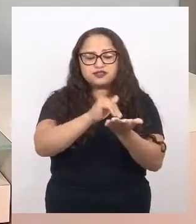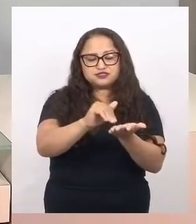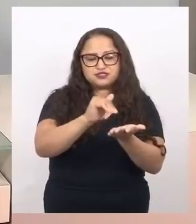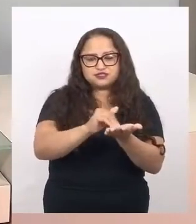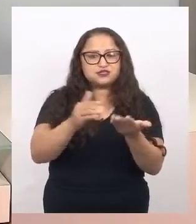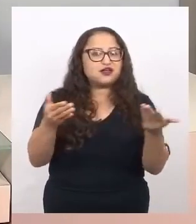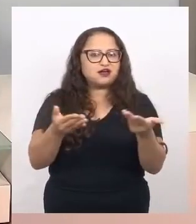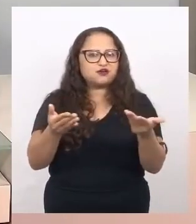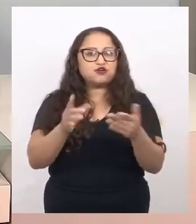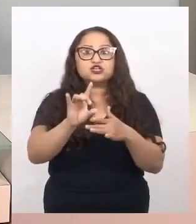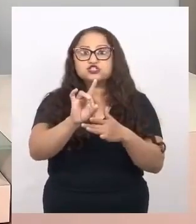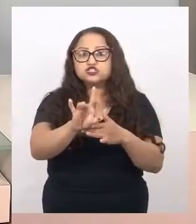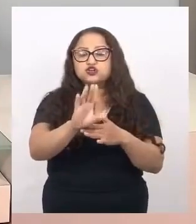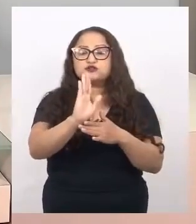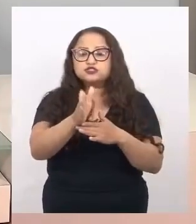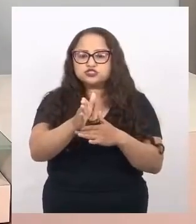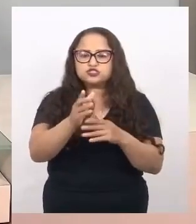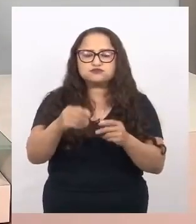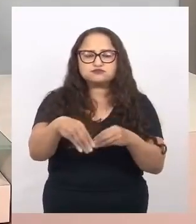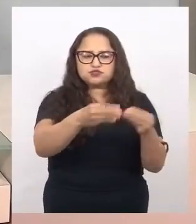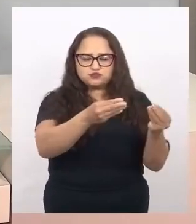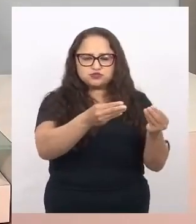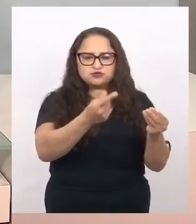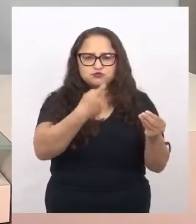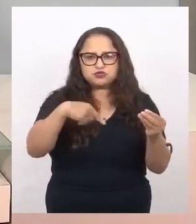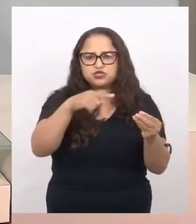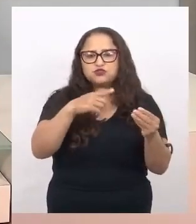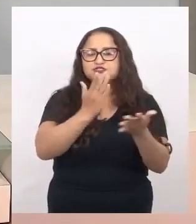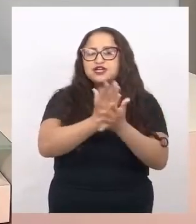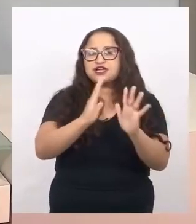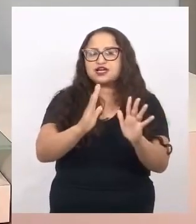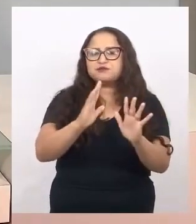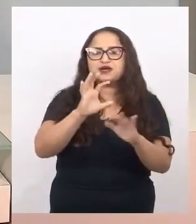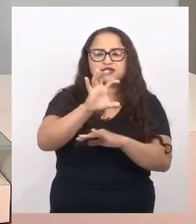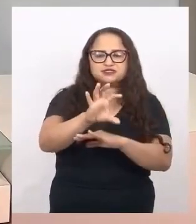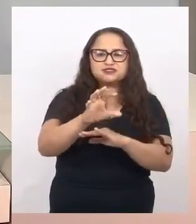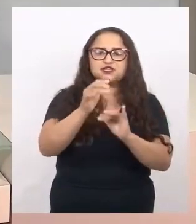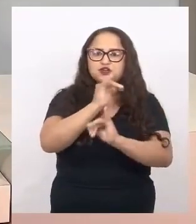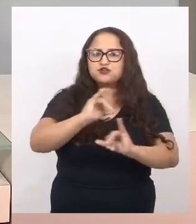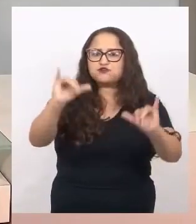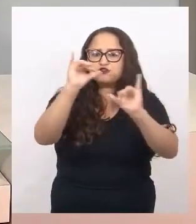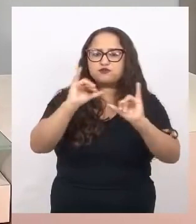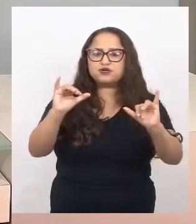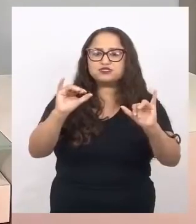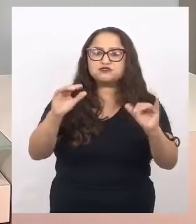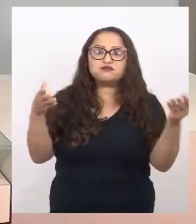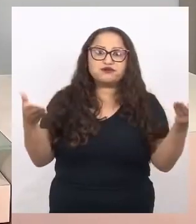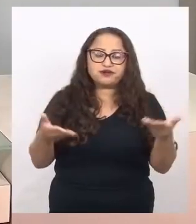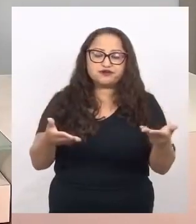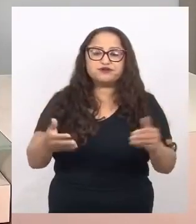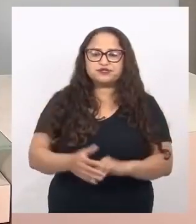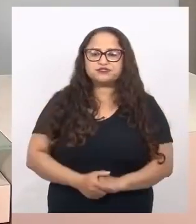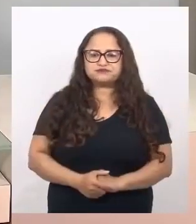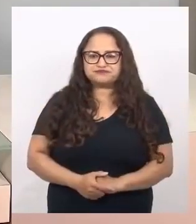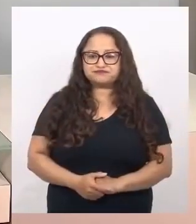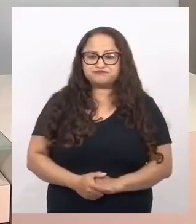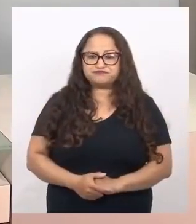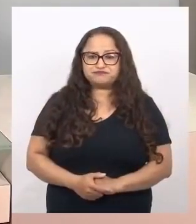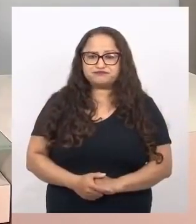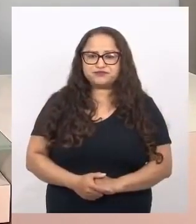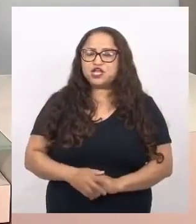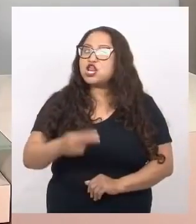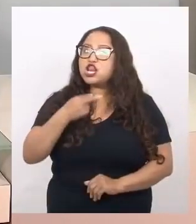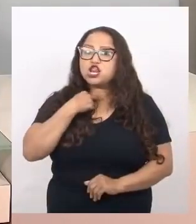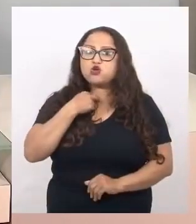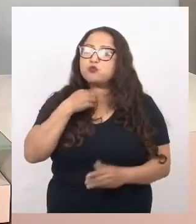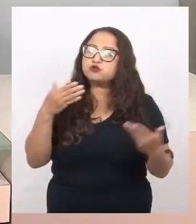agora é só para fins de atribuição. Então, só para a gente encerrar aqui com esse último aviso que foi encaminhado de última hora, não lancem